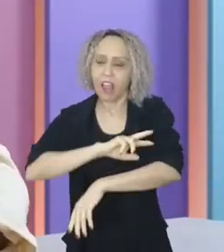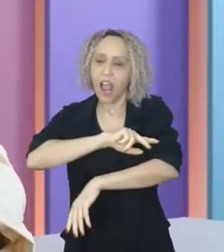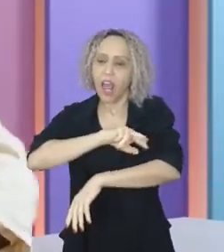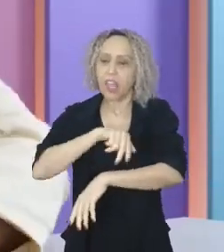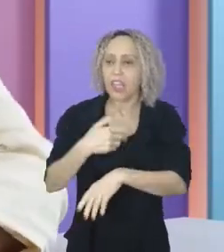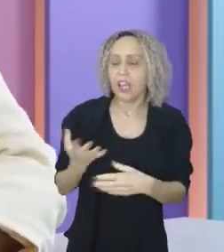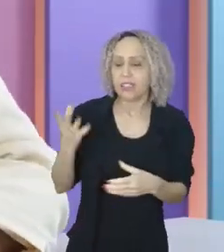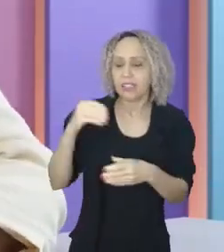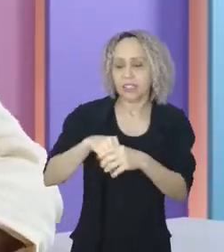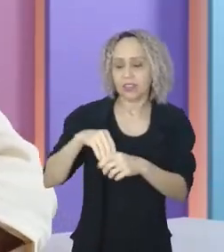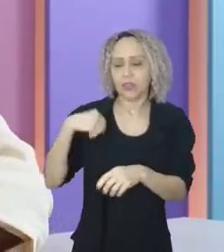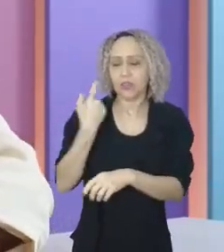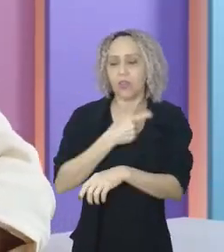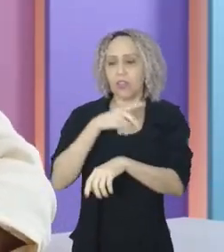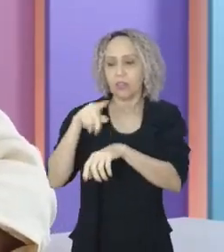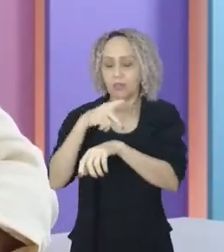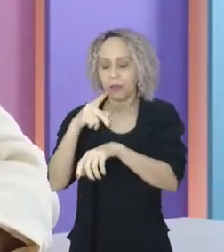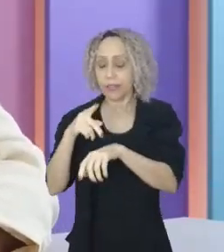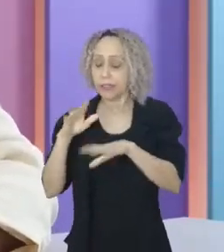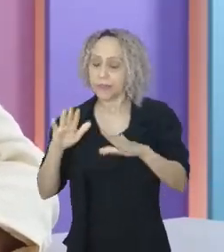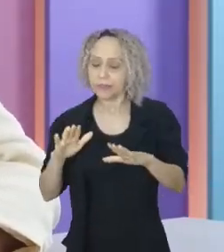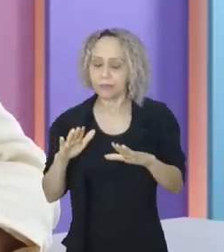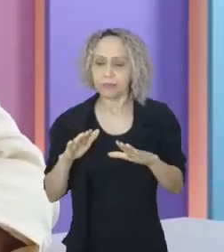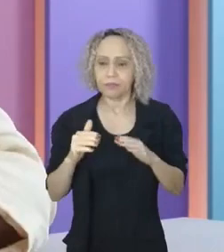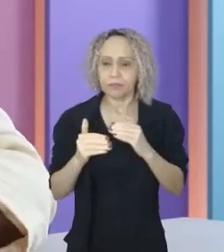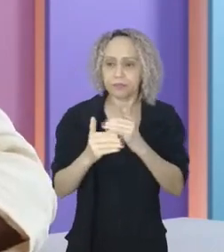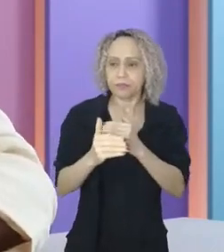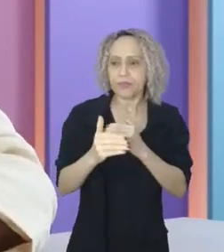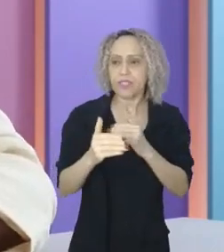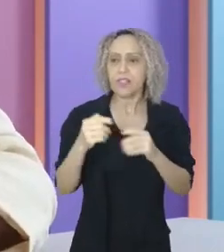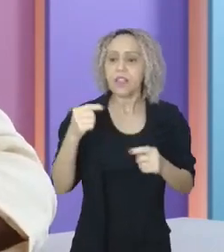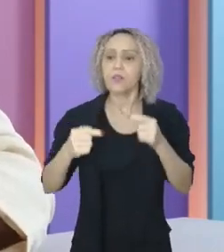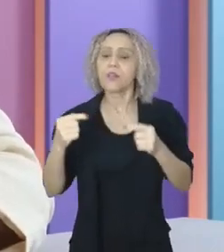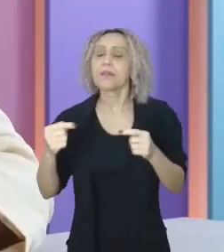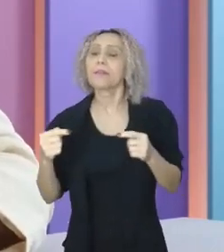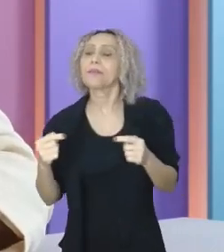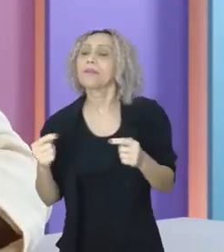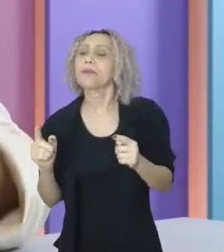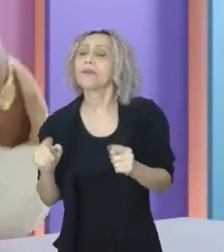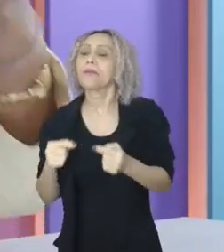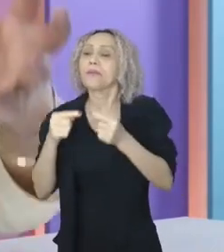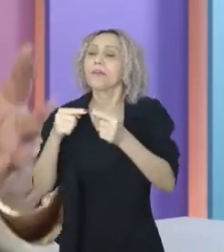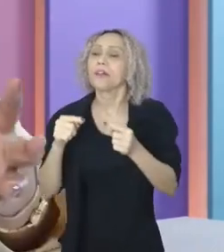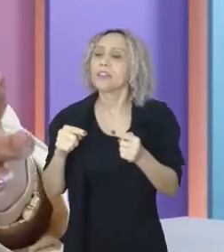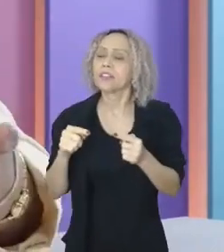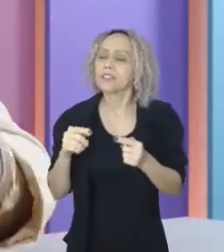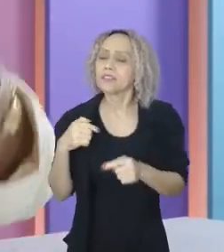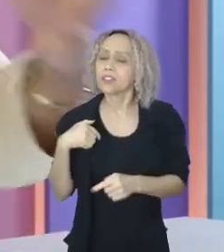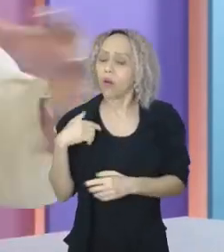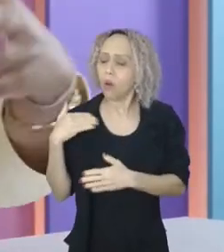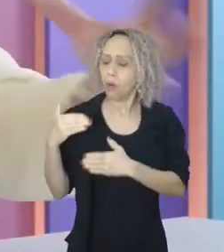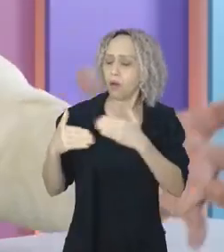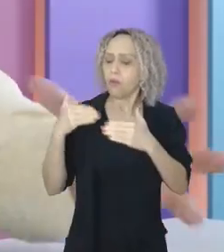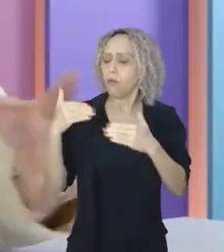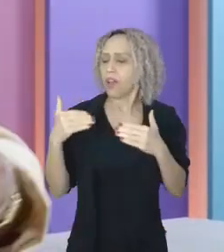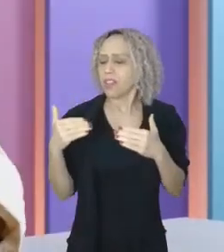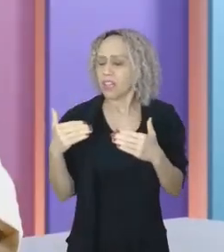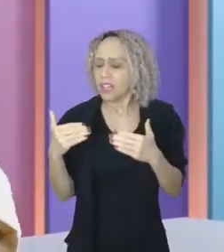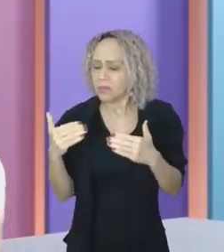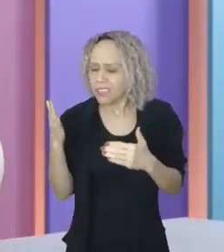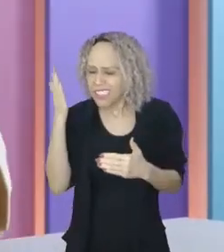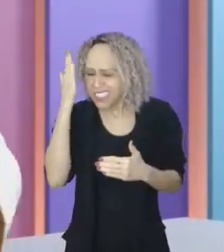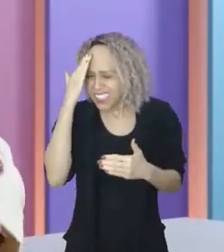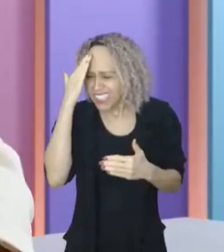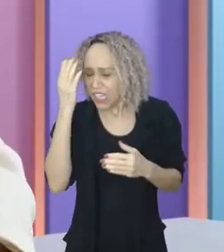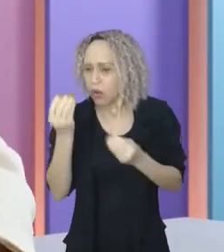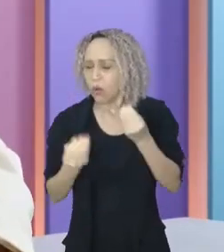políticas públicas, a gente avança no entendimento do quão indispensável